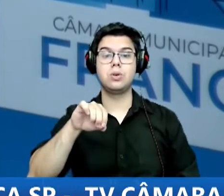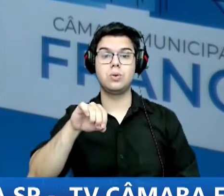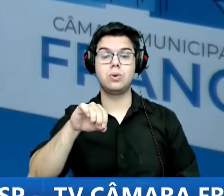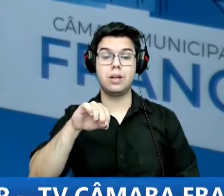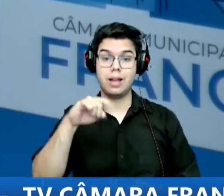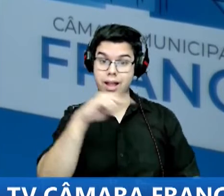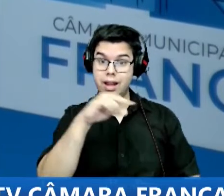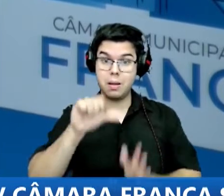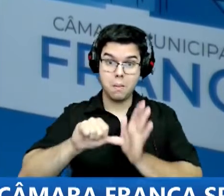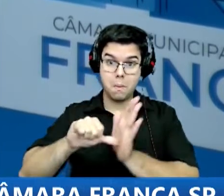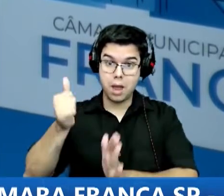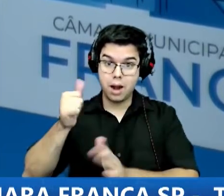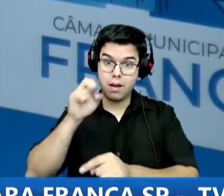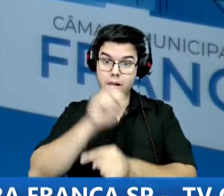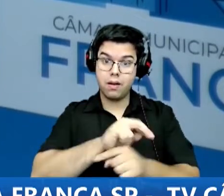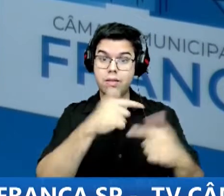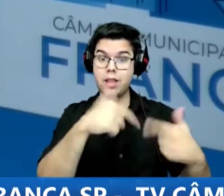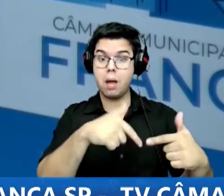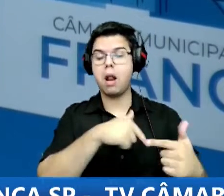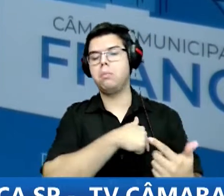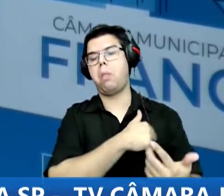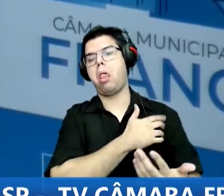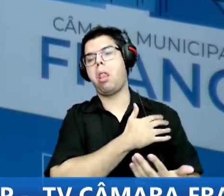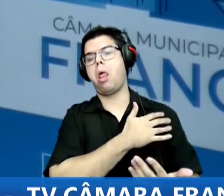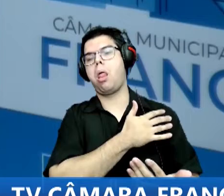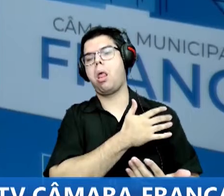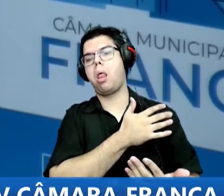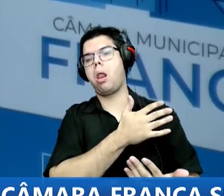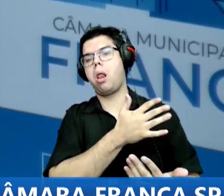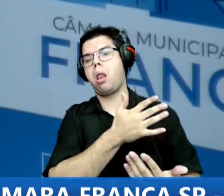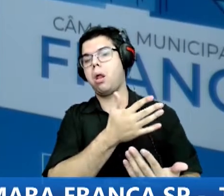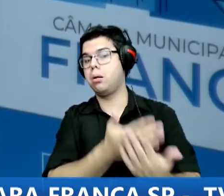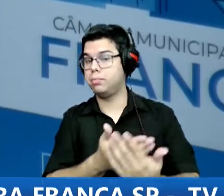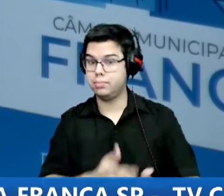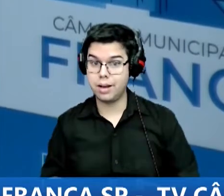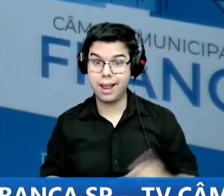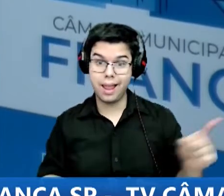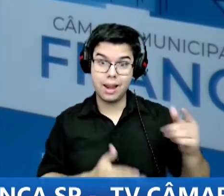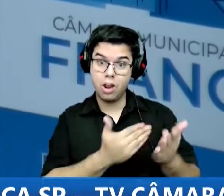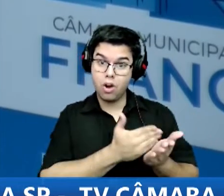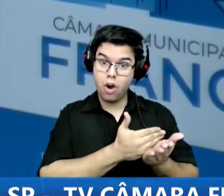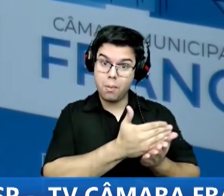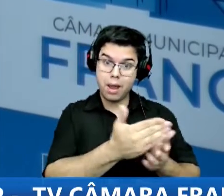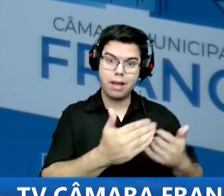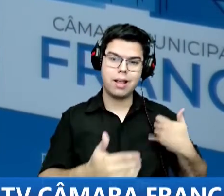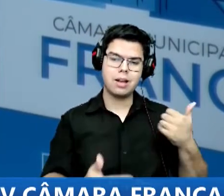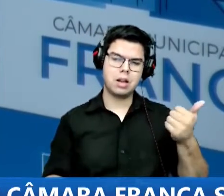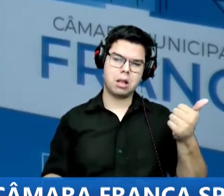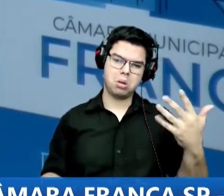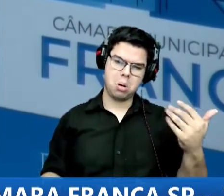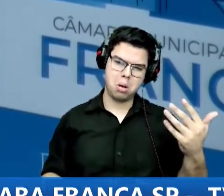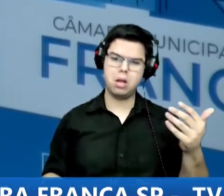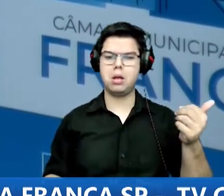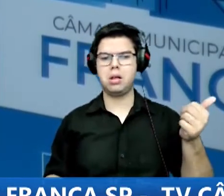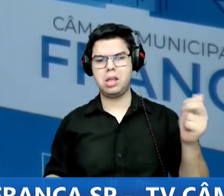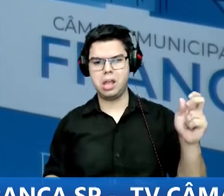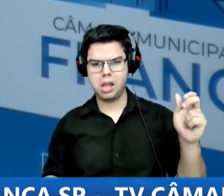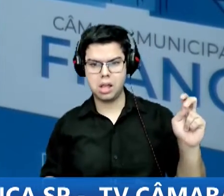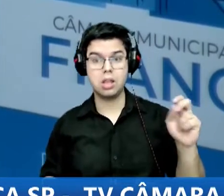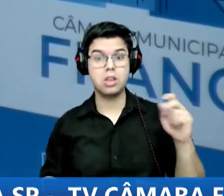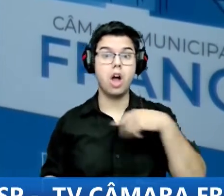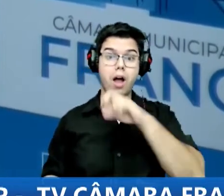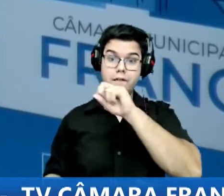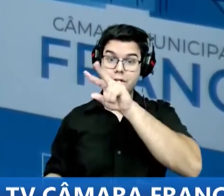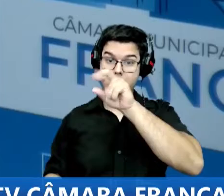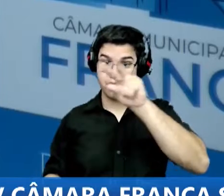se torna única. Então, algo que ele começa a fazer com 14, 15 anos, como a gente está vendo hoje, a venda